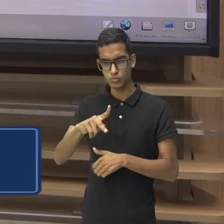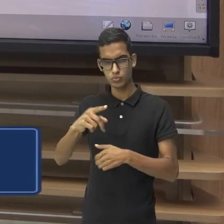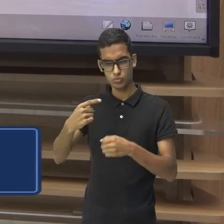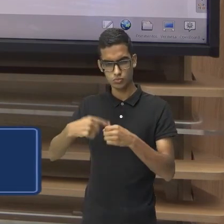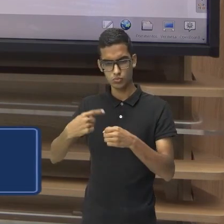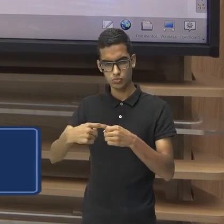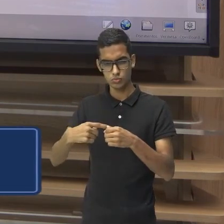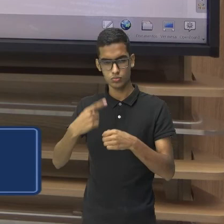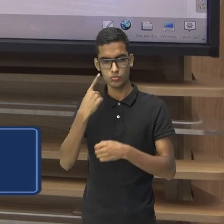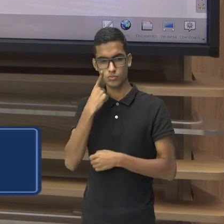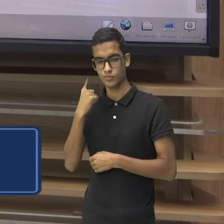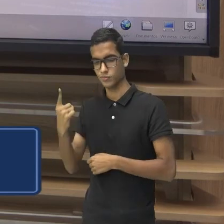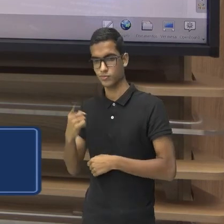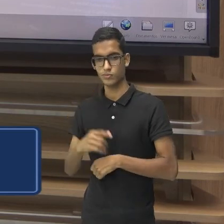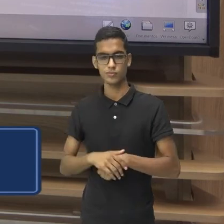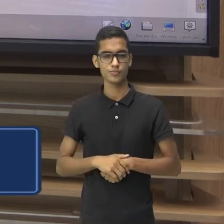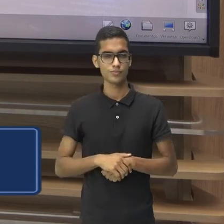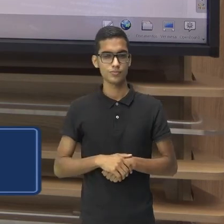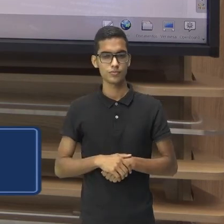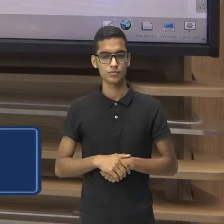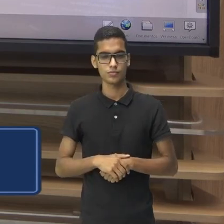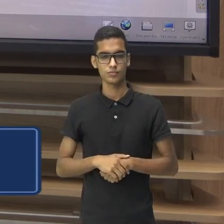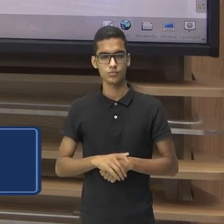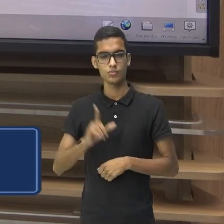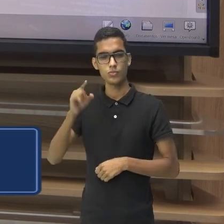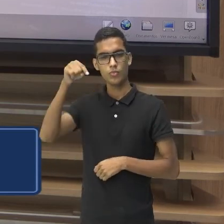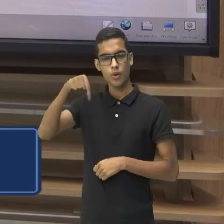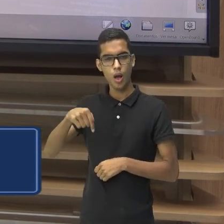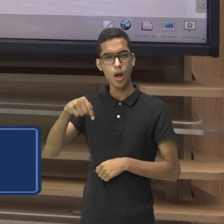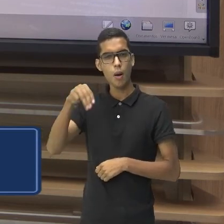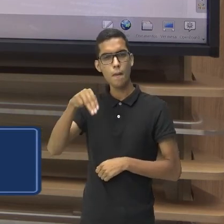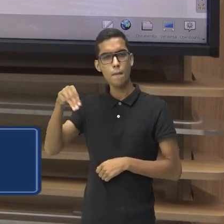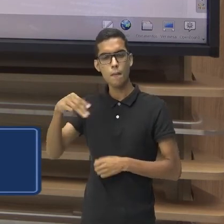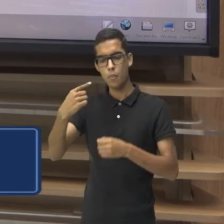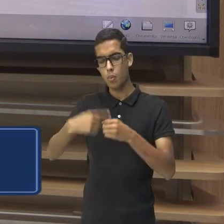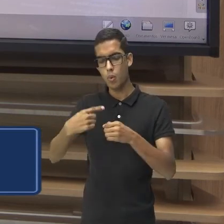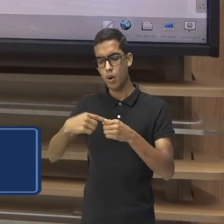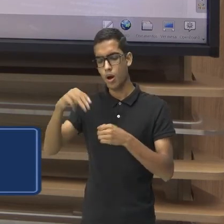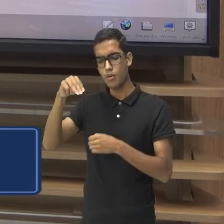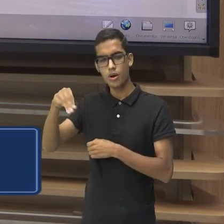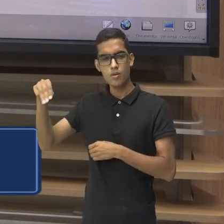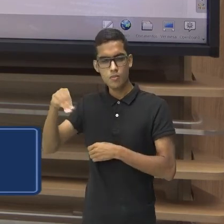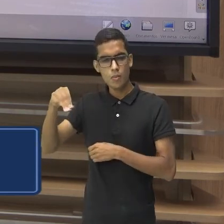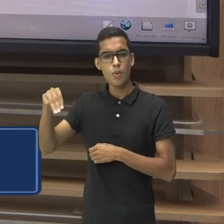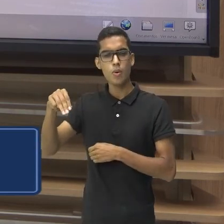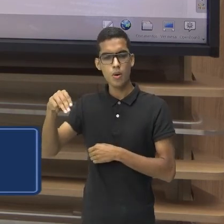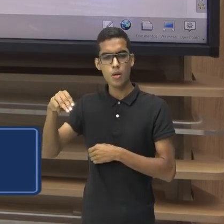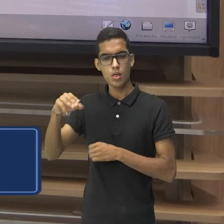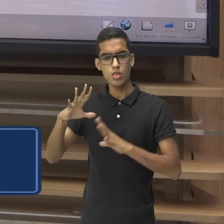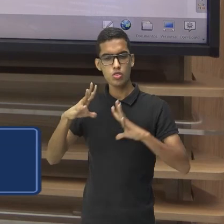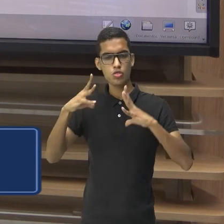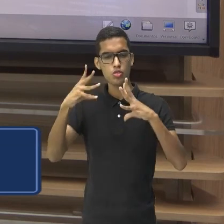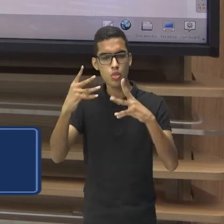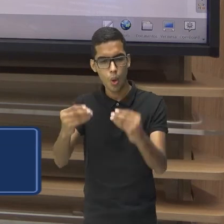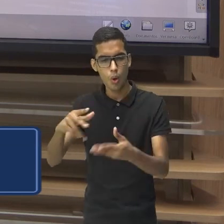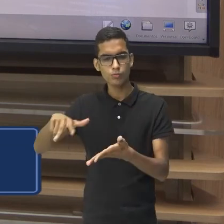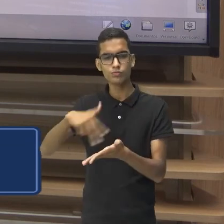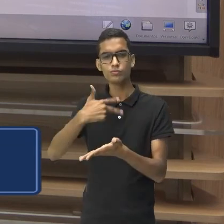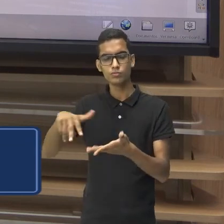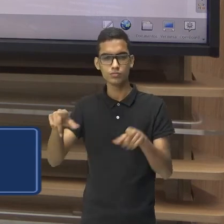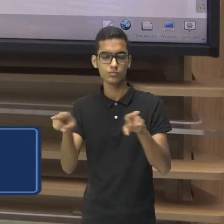a resposta de vocês? Aqui em Manacapuru, todo mundo canta e dança